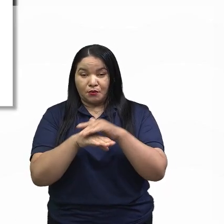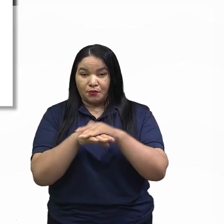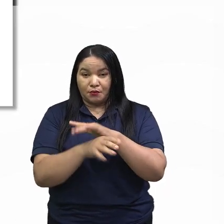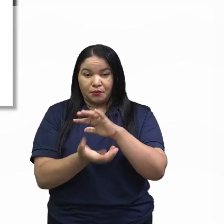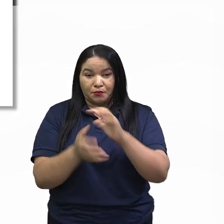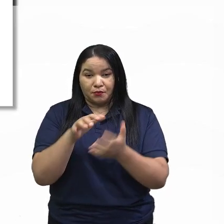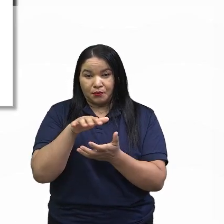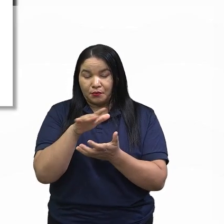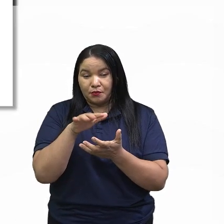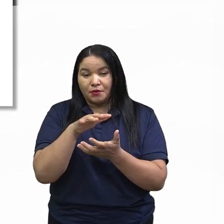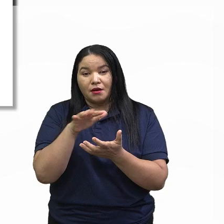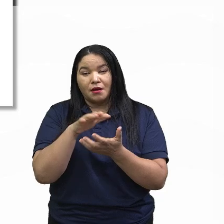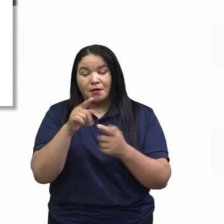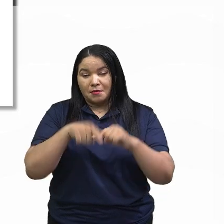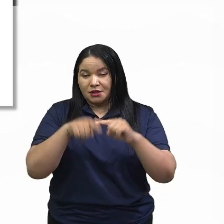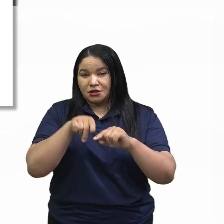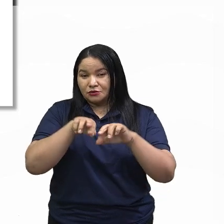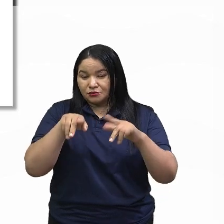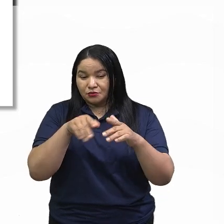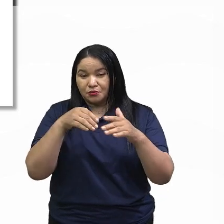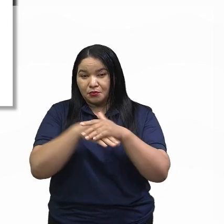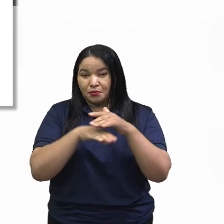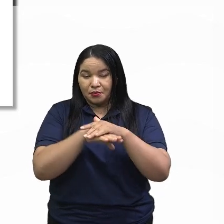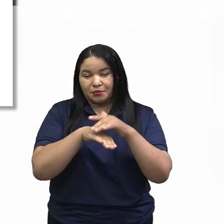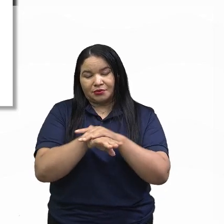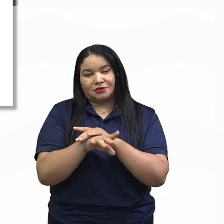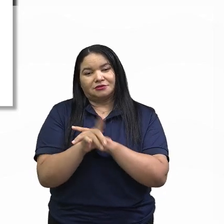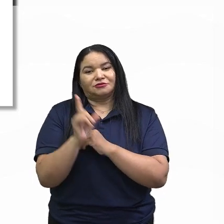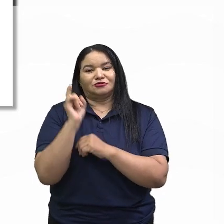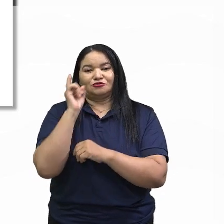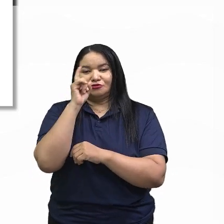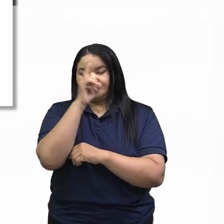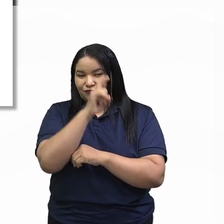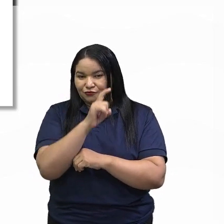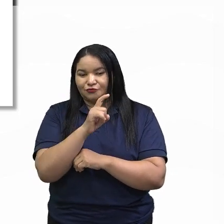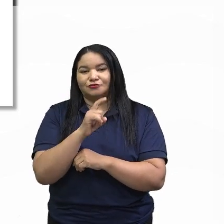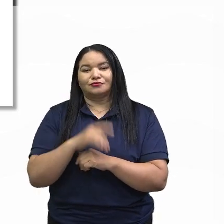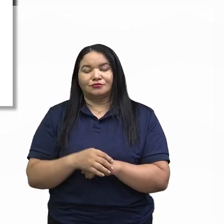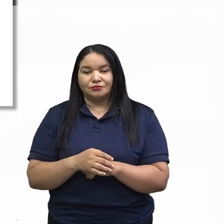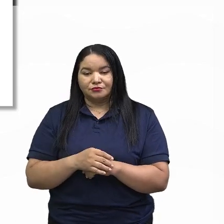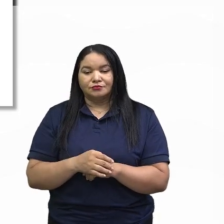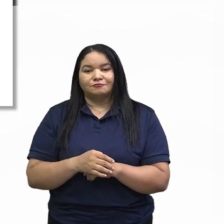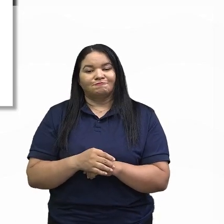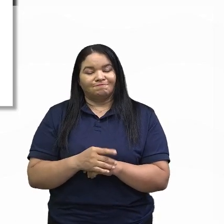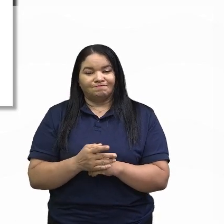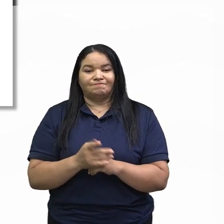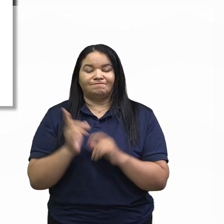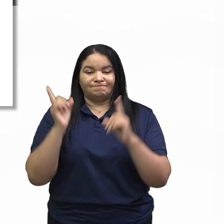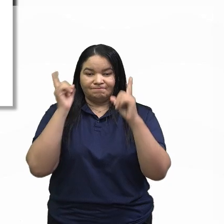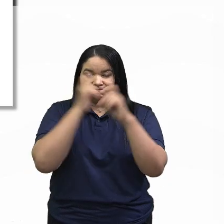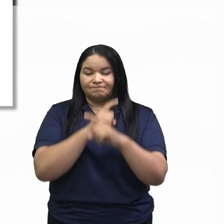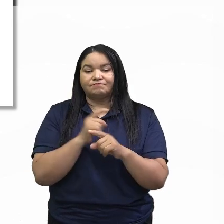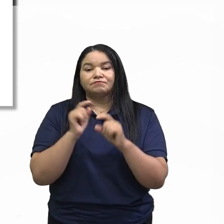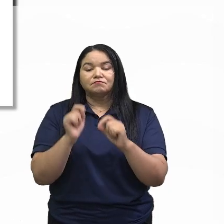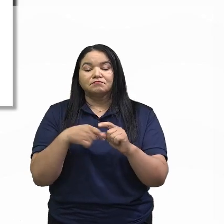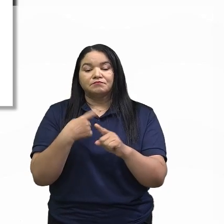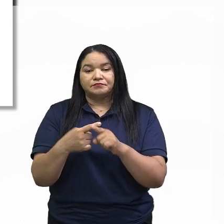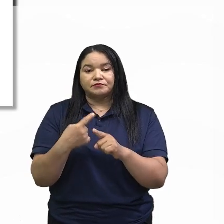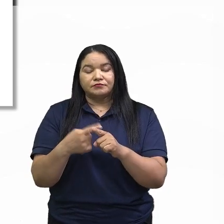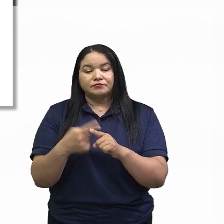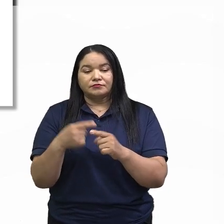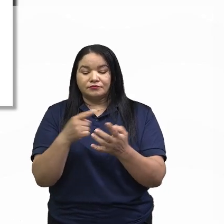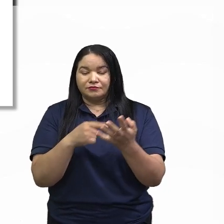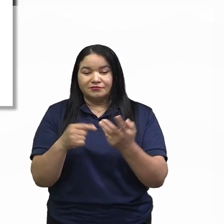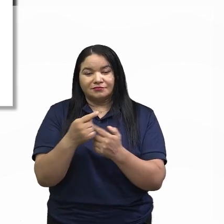biomassa sólida. Então, aí a dificuldade de armazenamento da biomassa também é uma